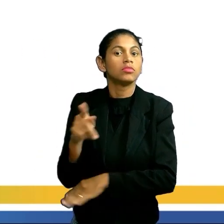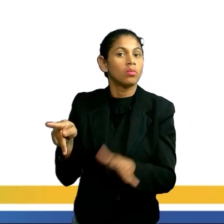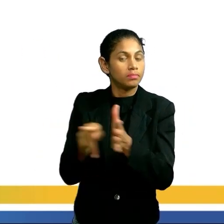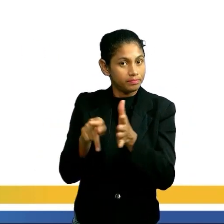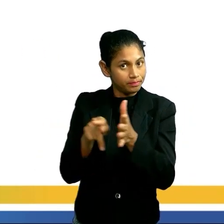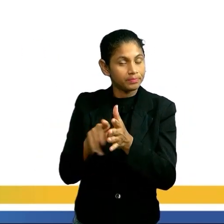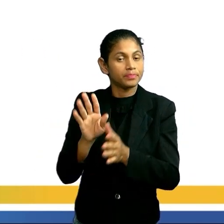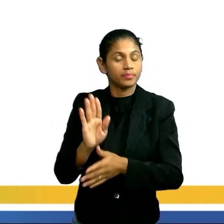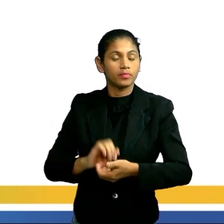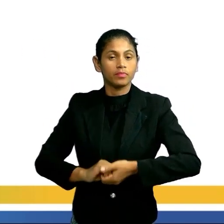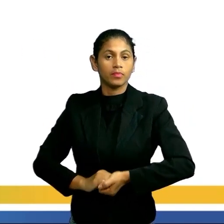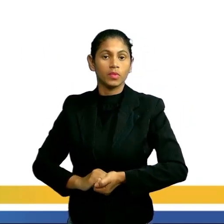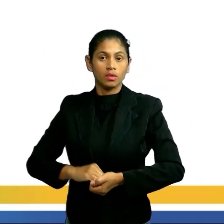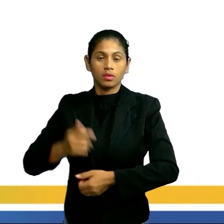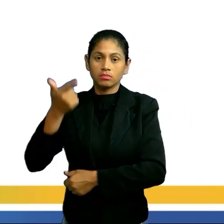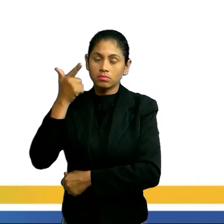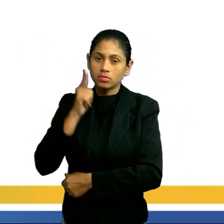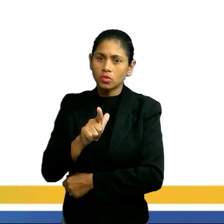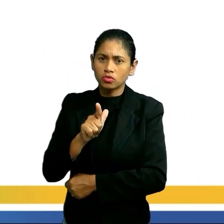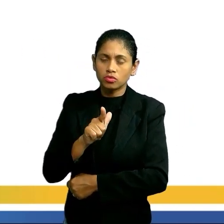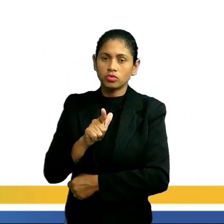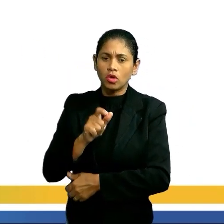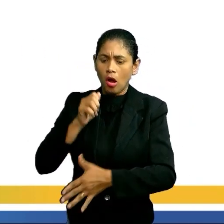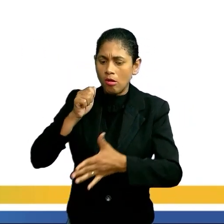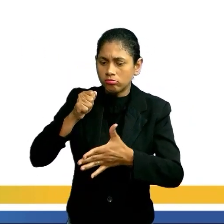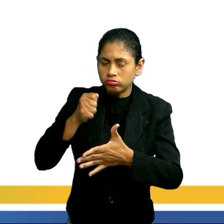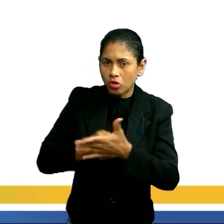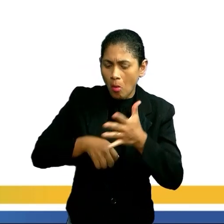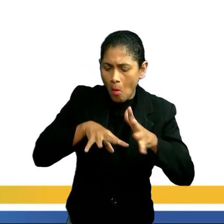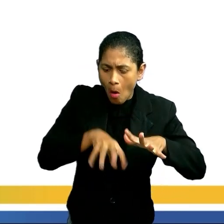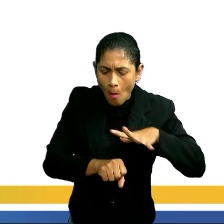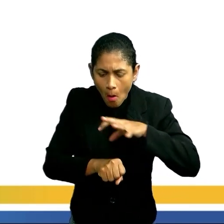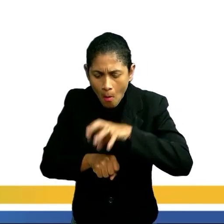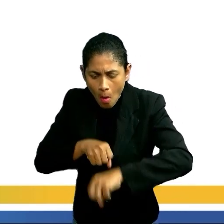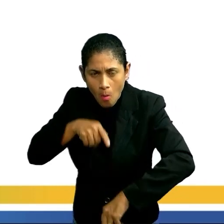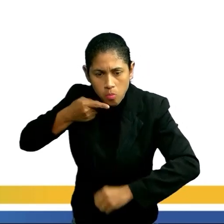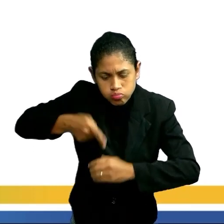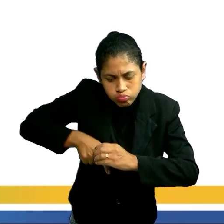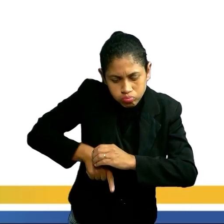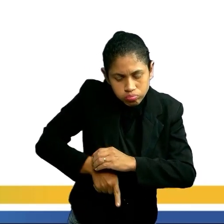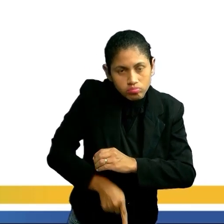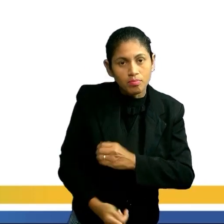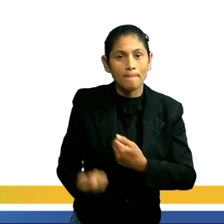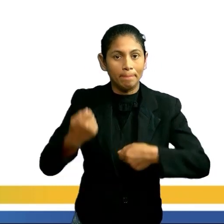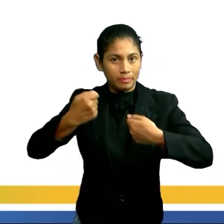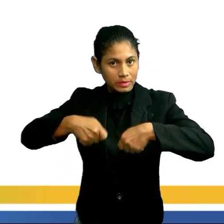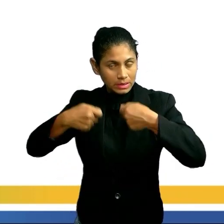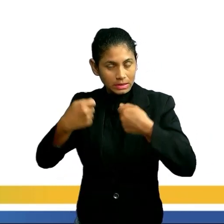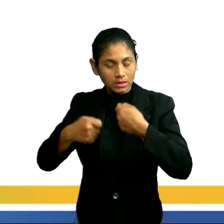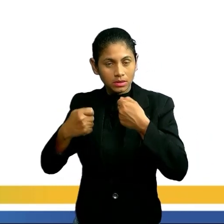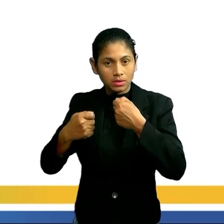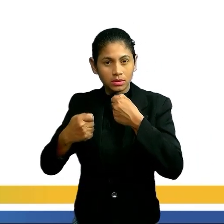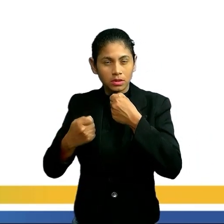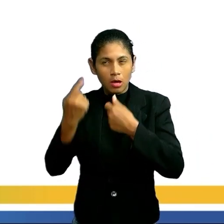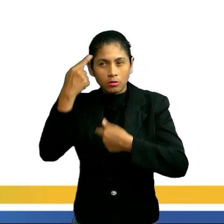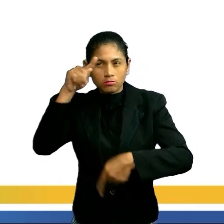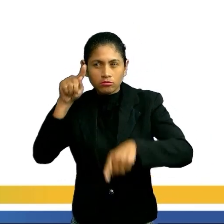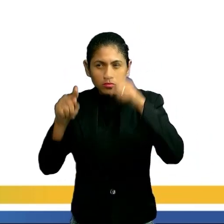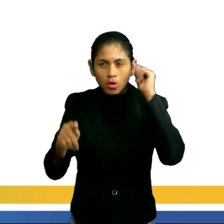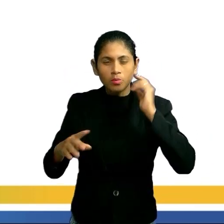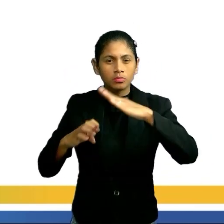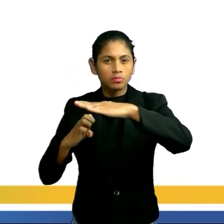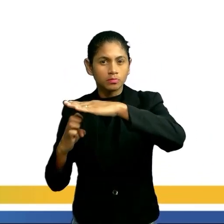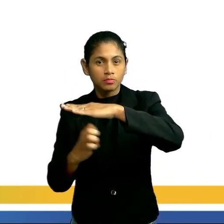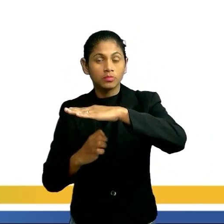nós patentearmos, para nós explorarmos esse petróleo, nós precisamos criar uma empresa estatal, uma empresa